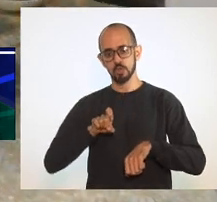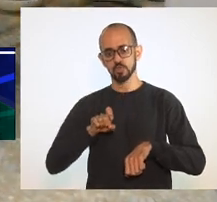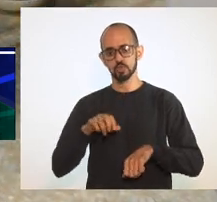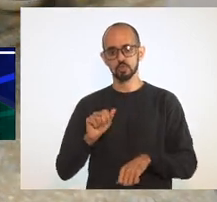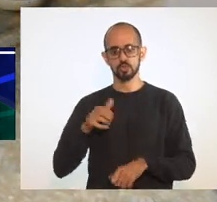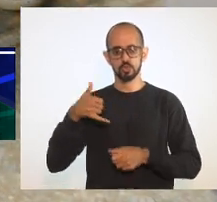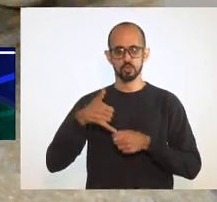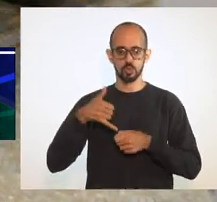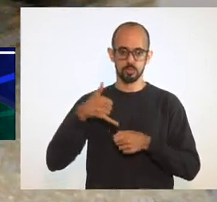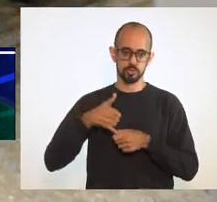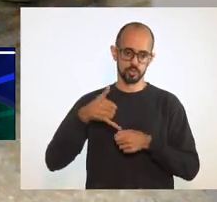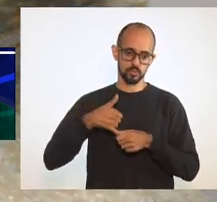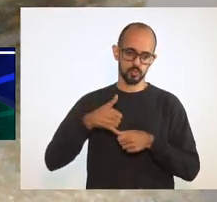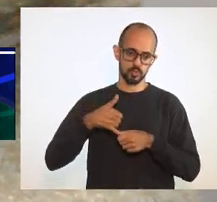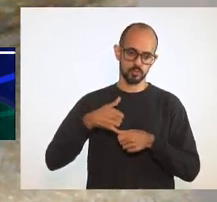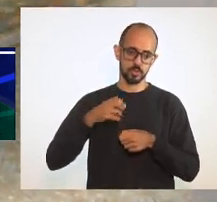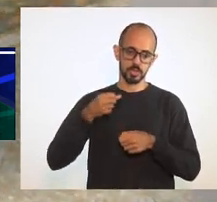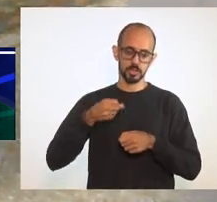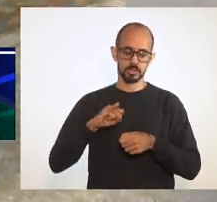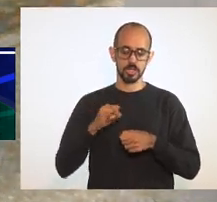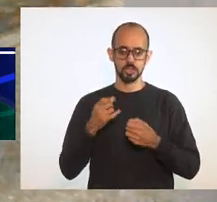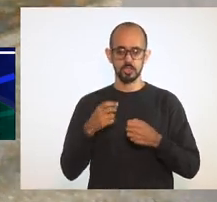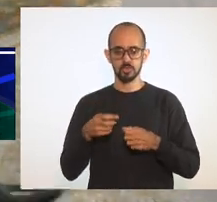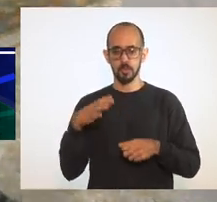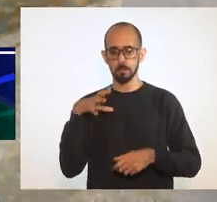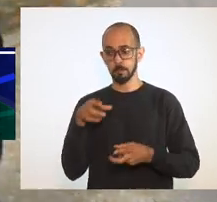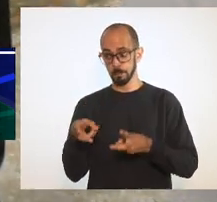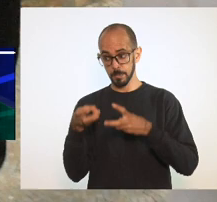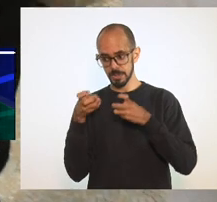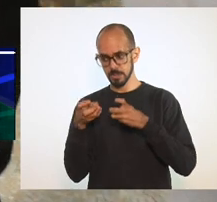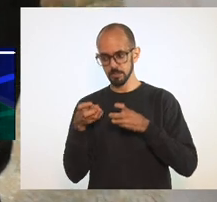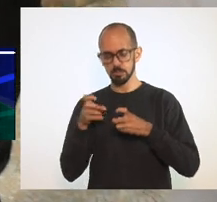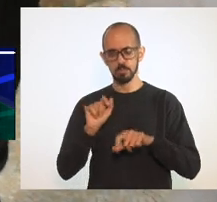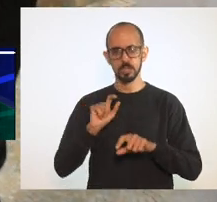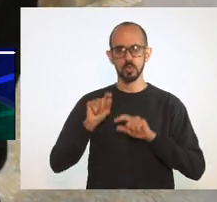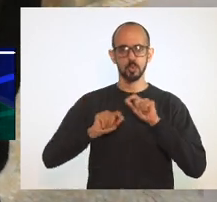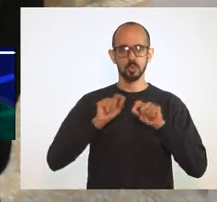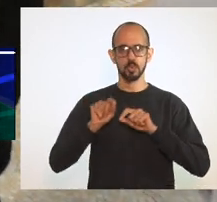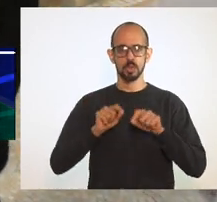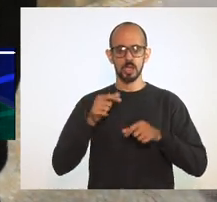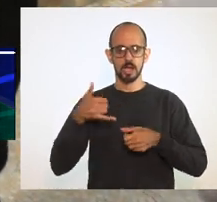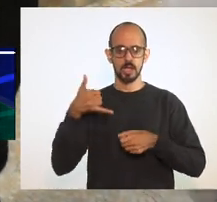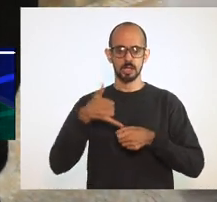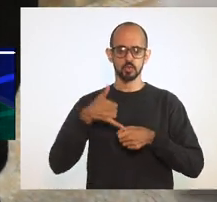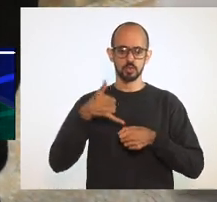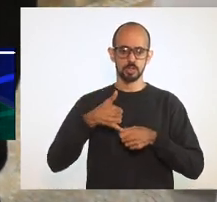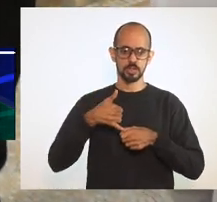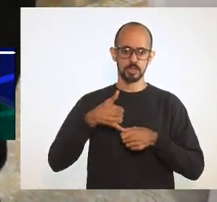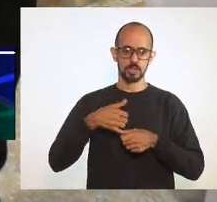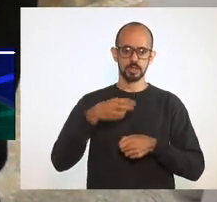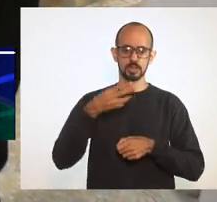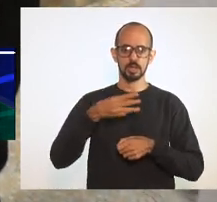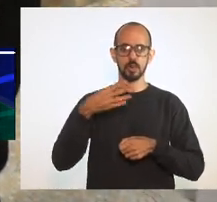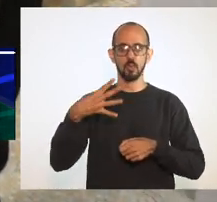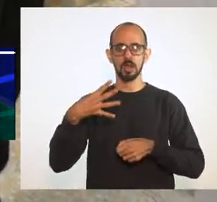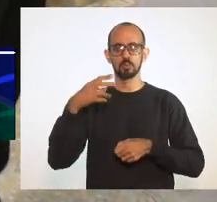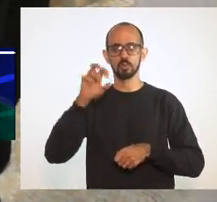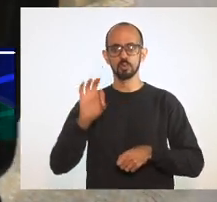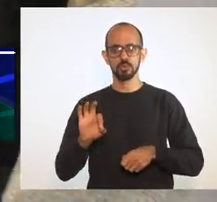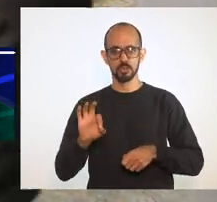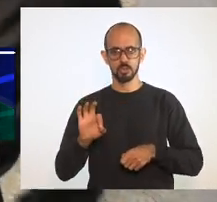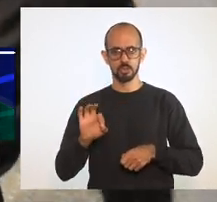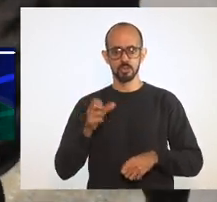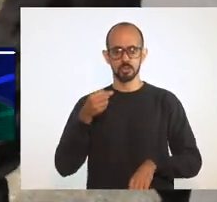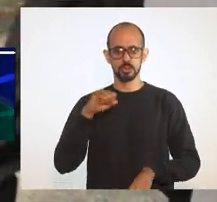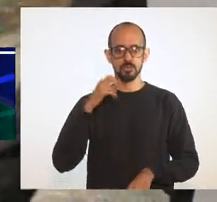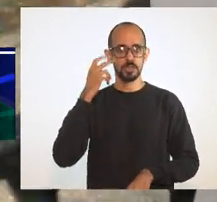combustíveis. Se a gente for levar em consideração, por exemplo, aqui a gasolina, é 34%. Quando a gente vai no estado